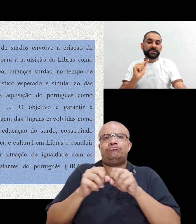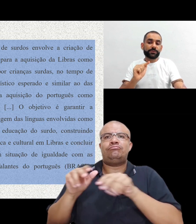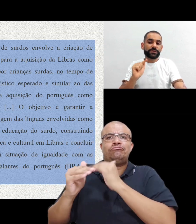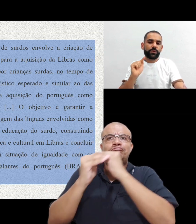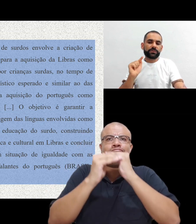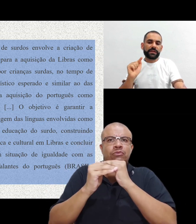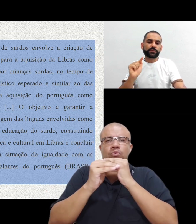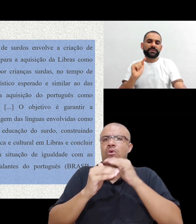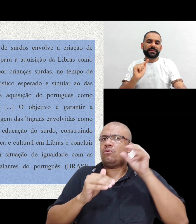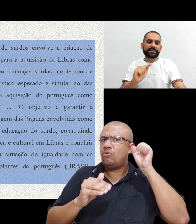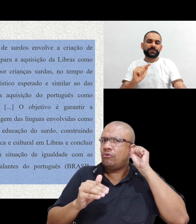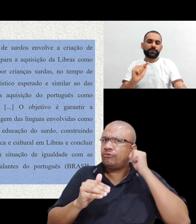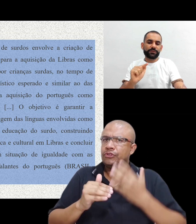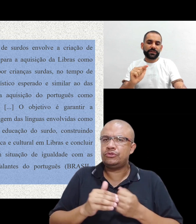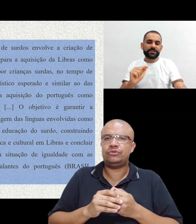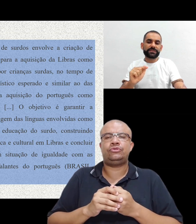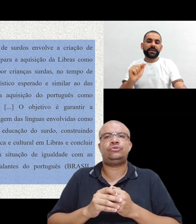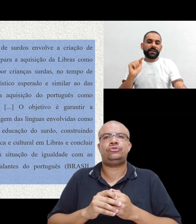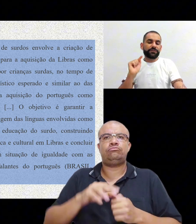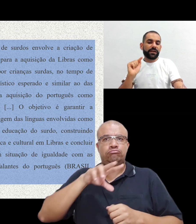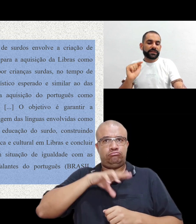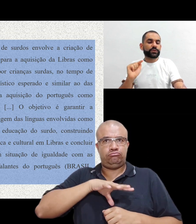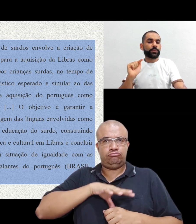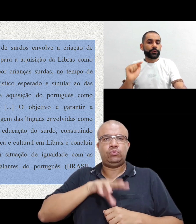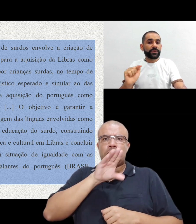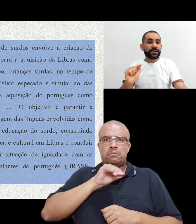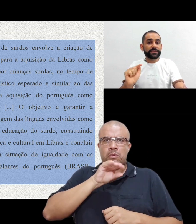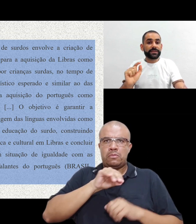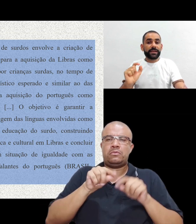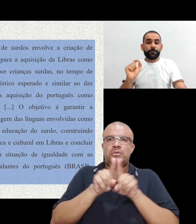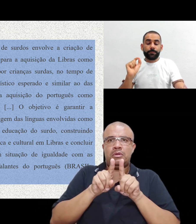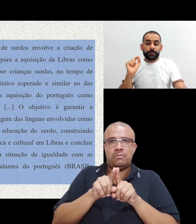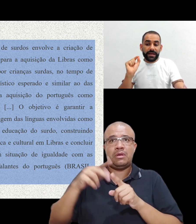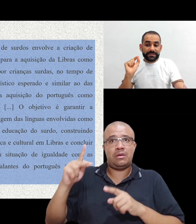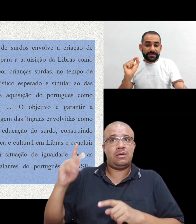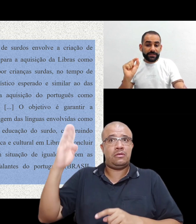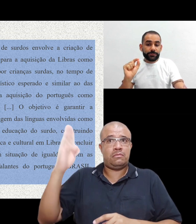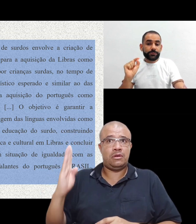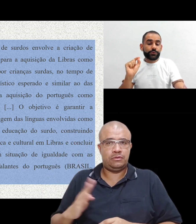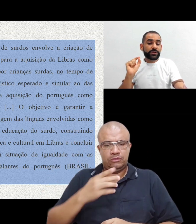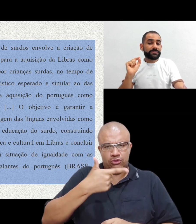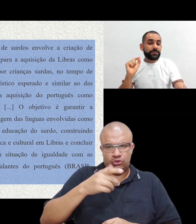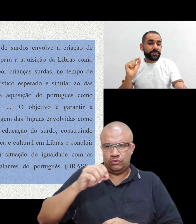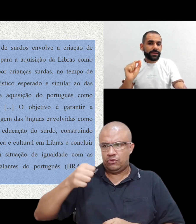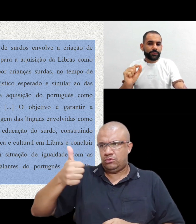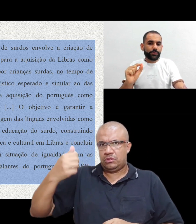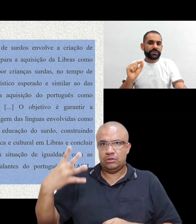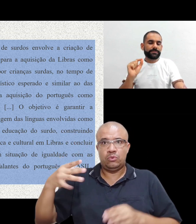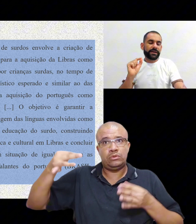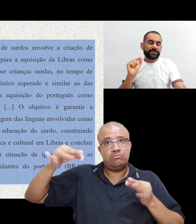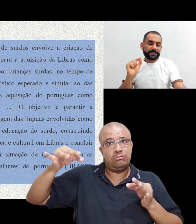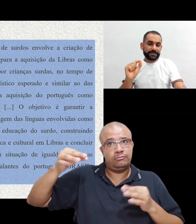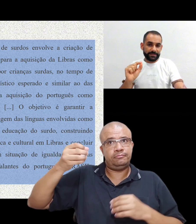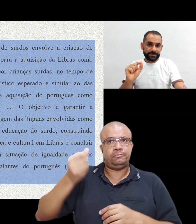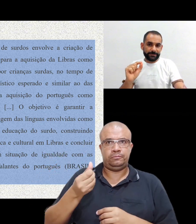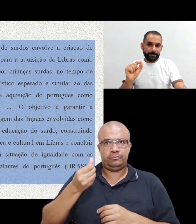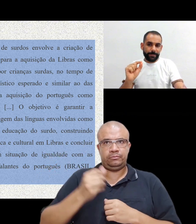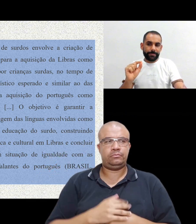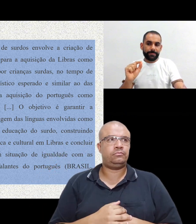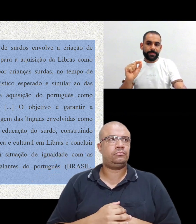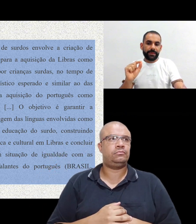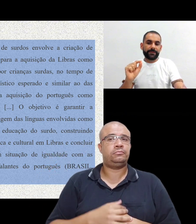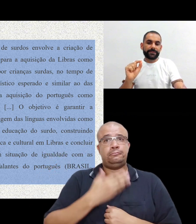básica em situação de igualdade com as crianças ouvintes e falantes do português. Brasil, 2014, página